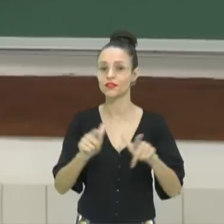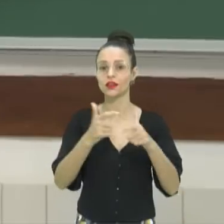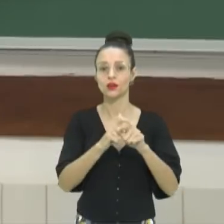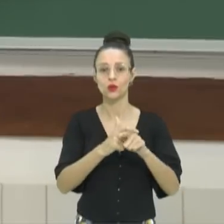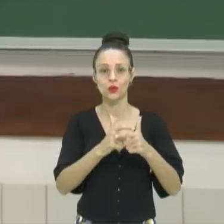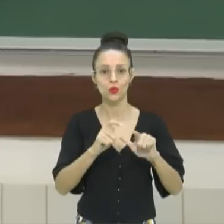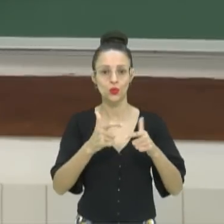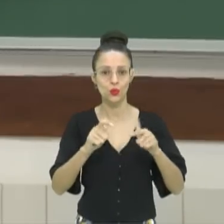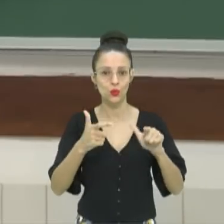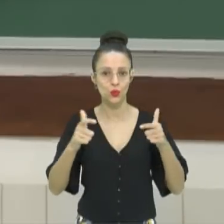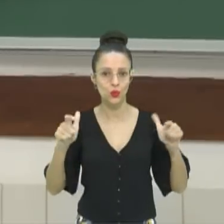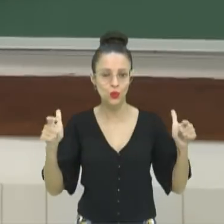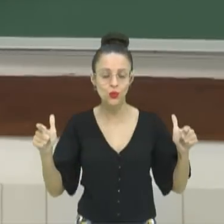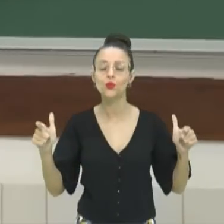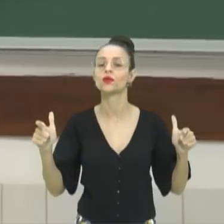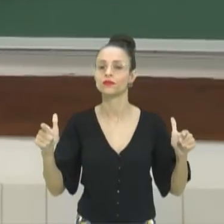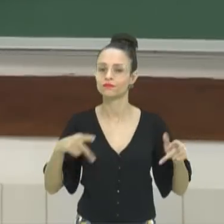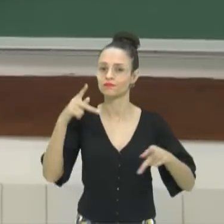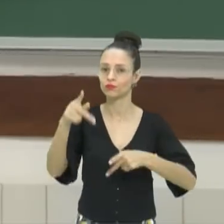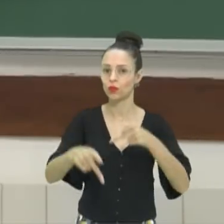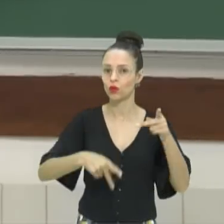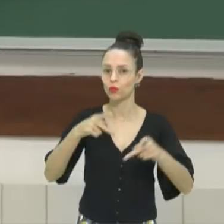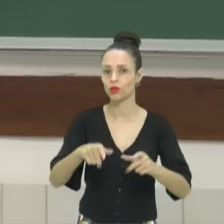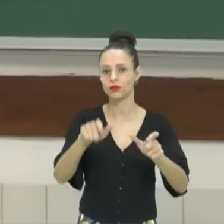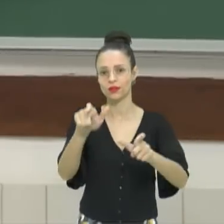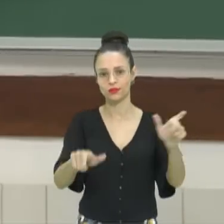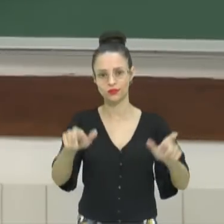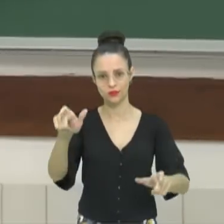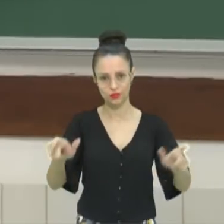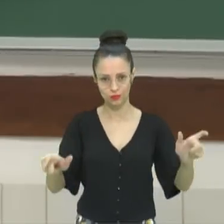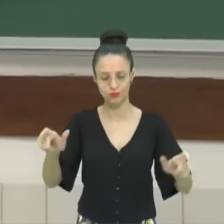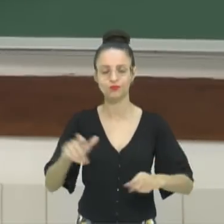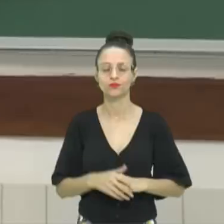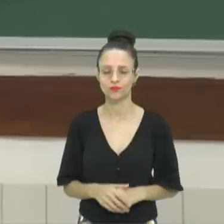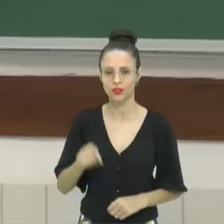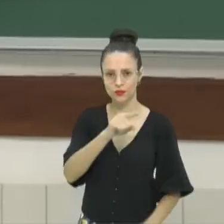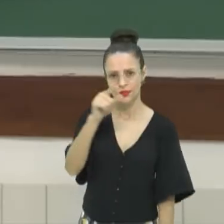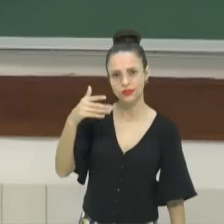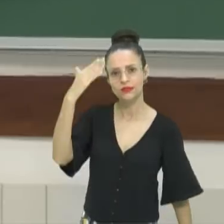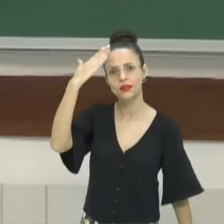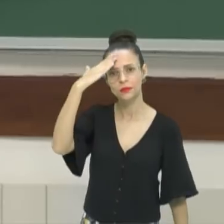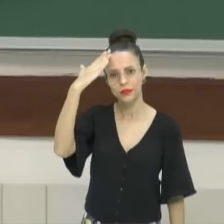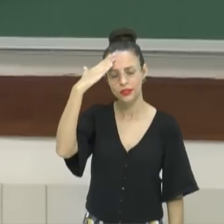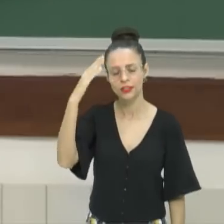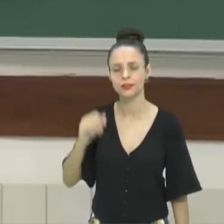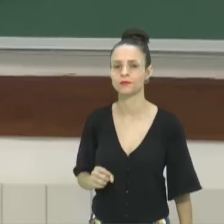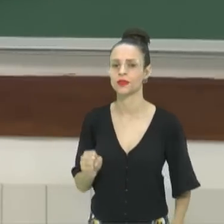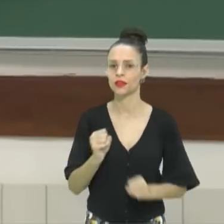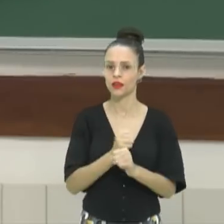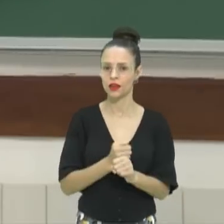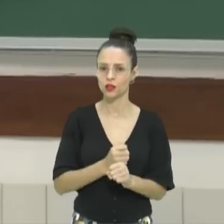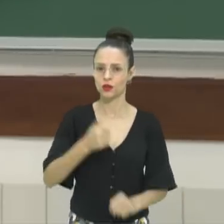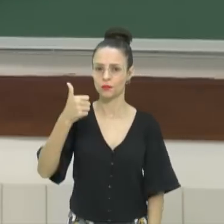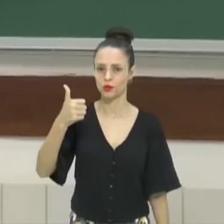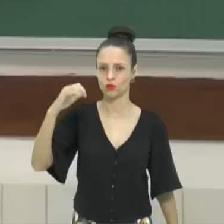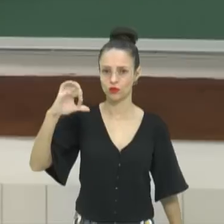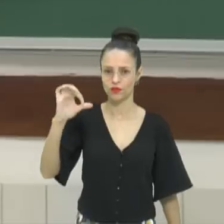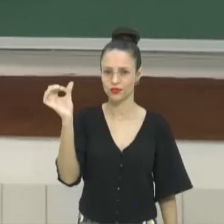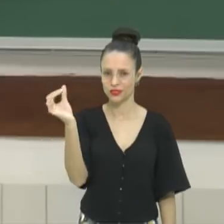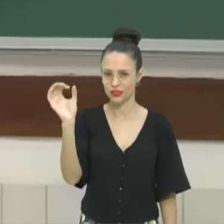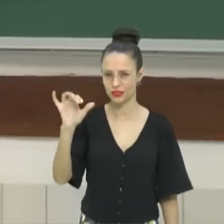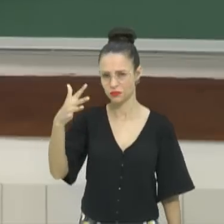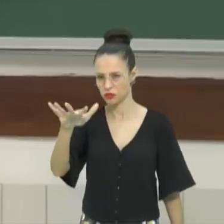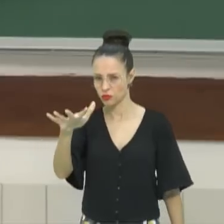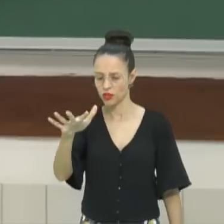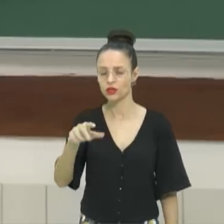expansão, crescimento da população. Você sabia que em 1960, mais ou